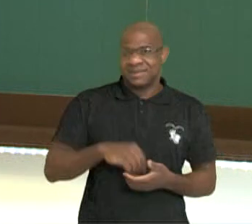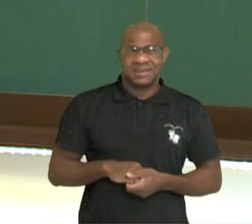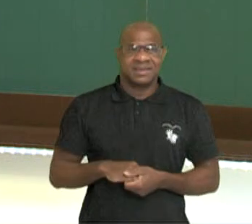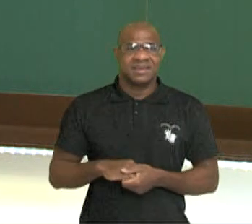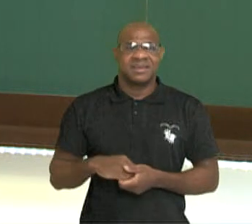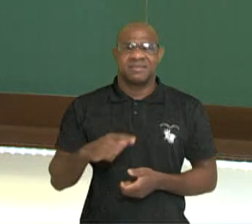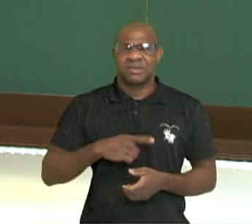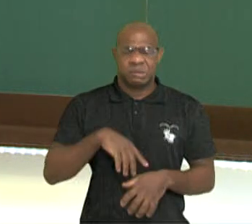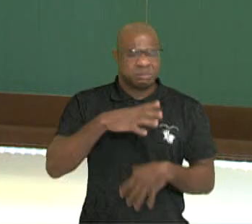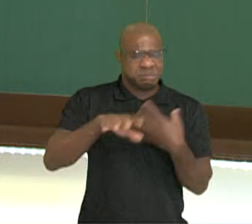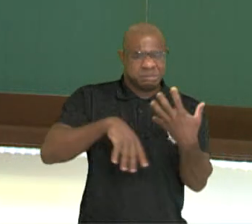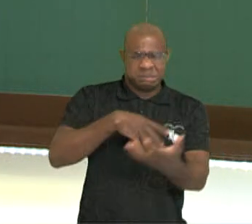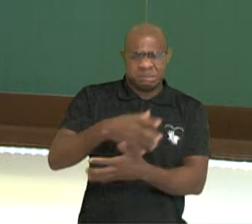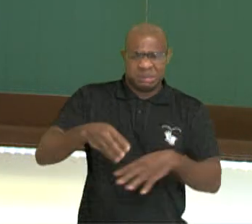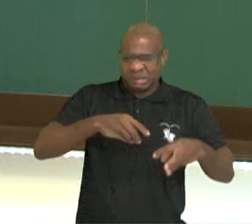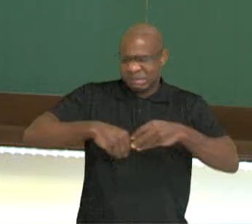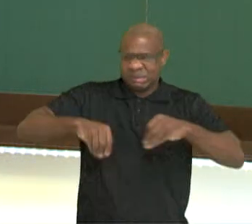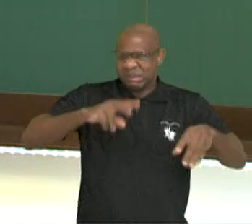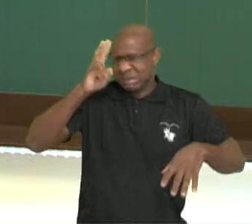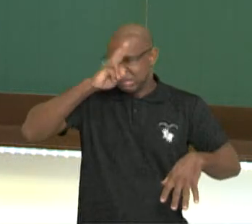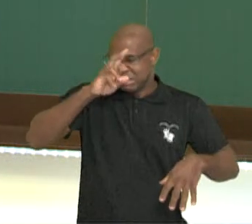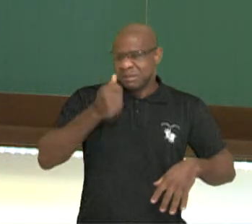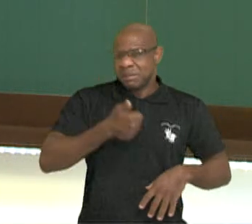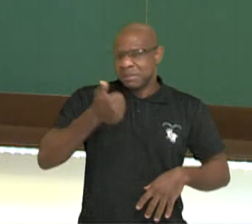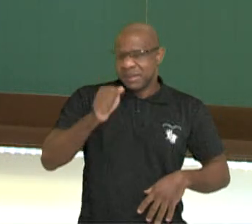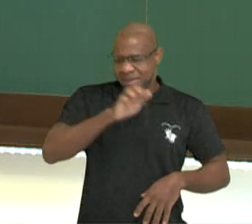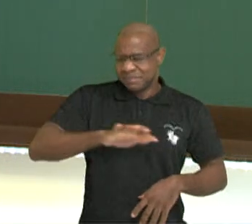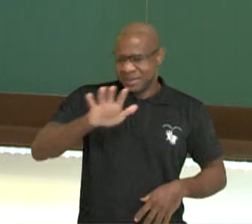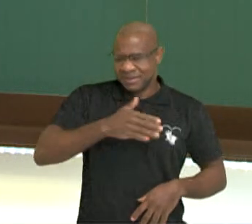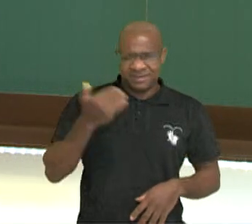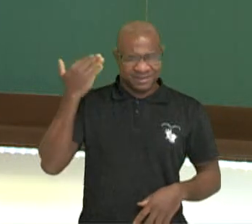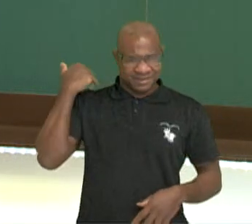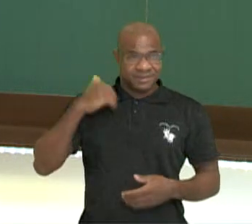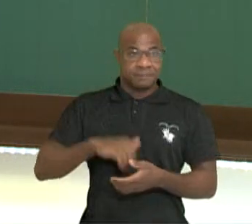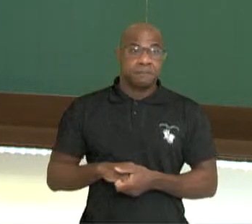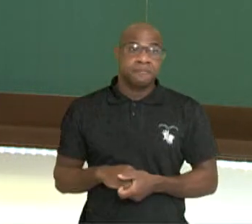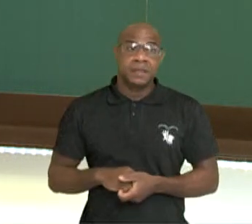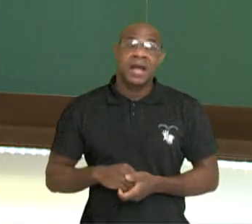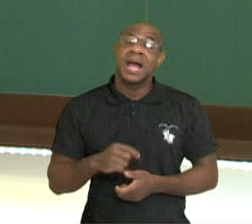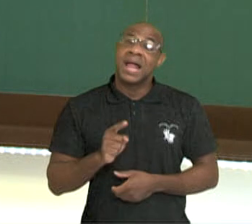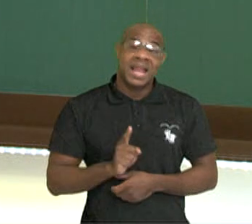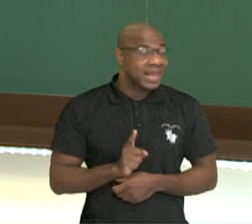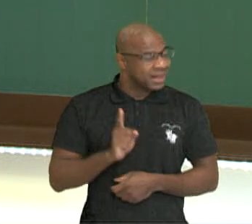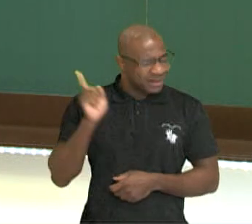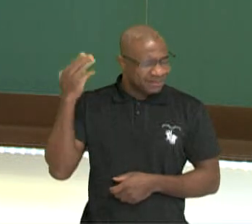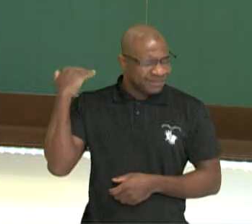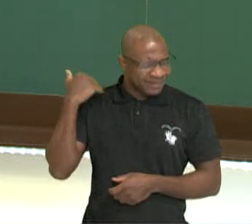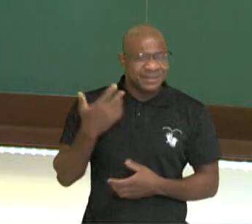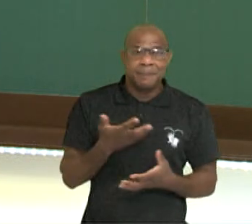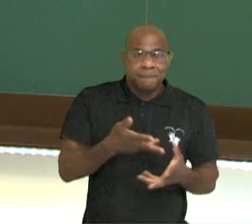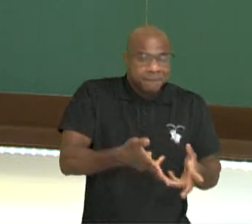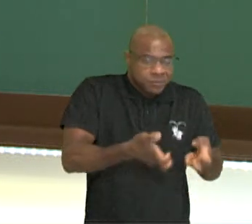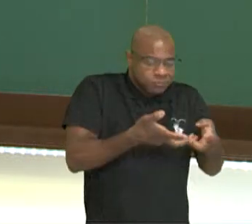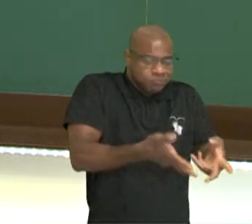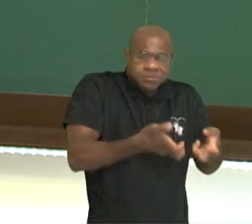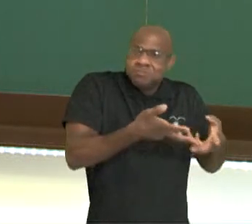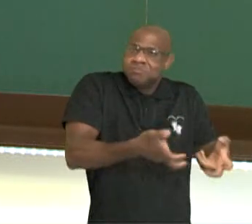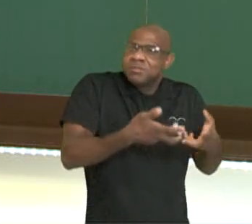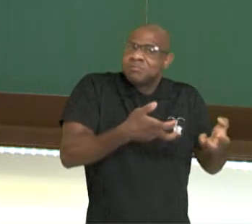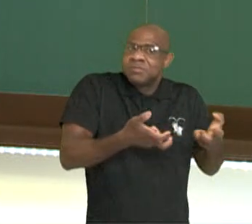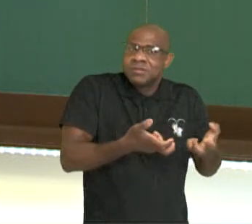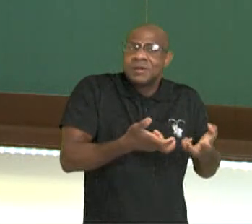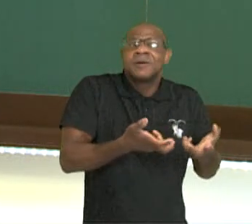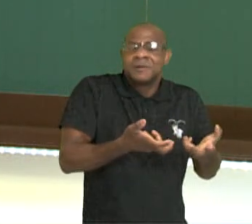aquela bagunça, vamos dizer assim? Provavelmente de lá retiraram algum mineral, alguma